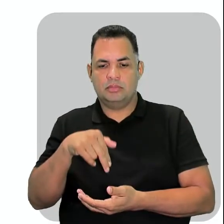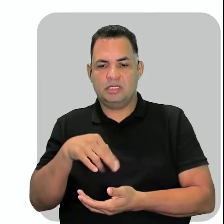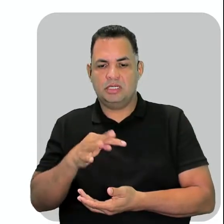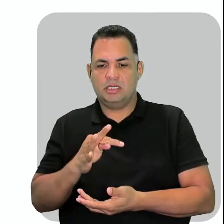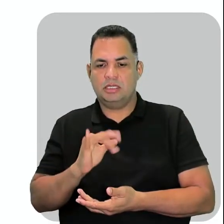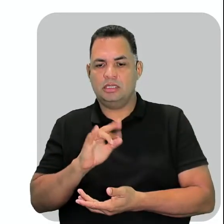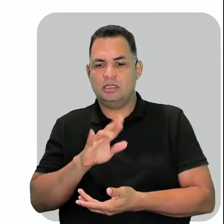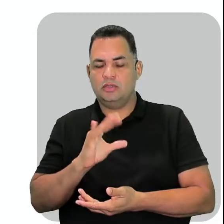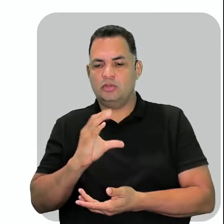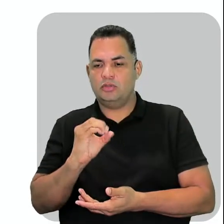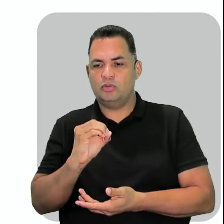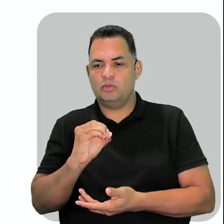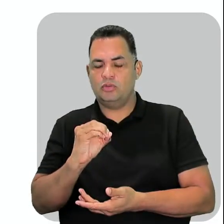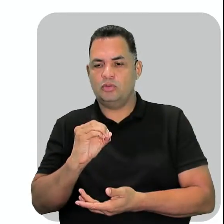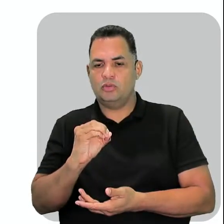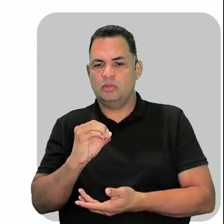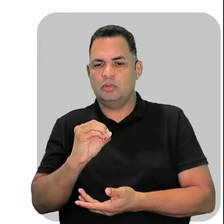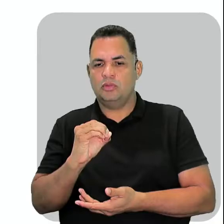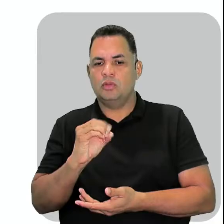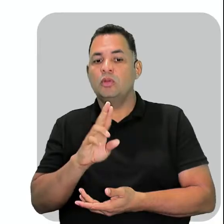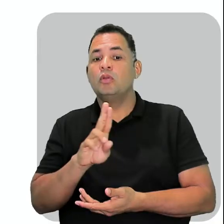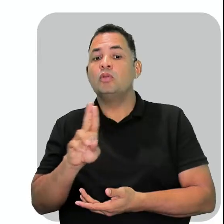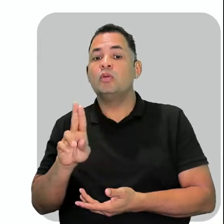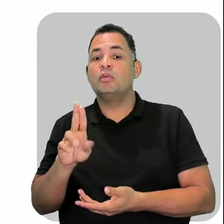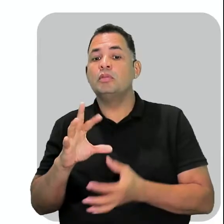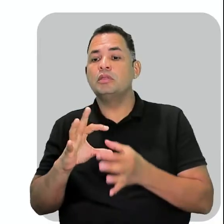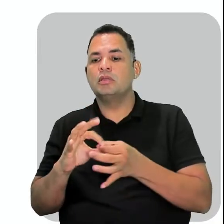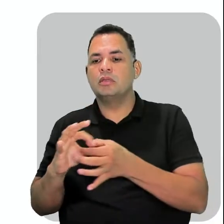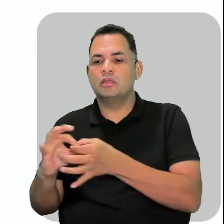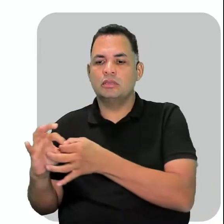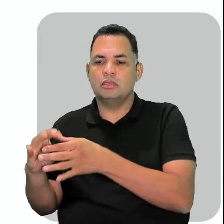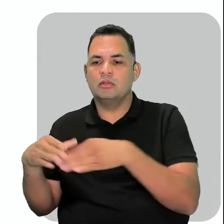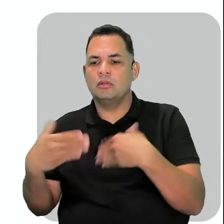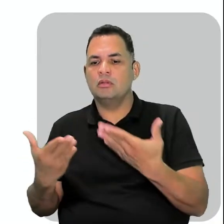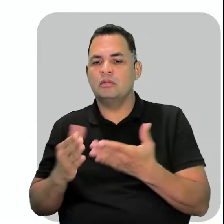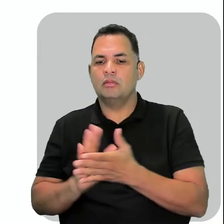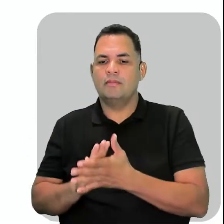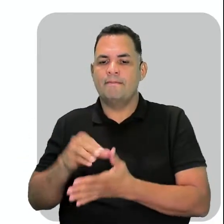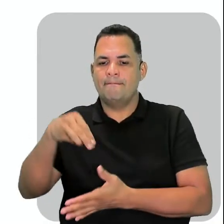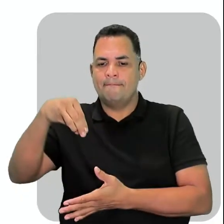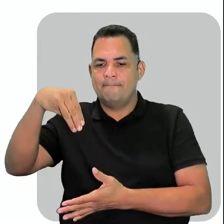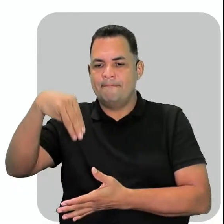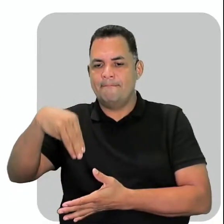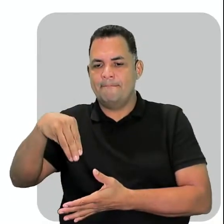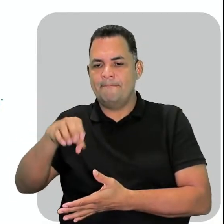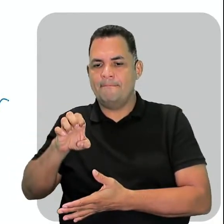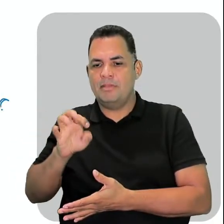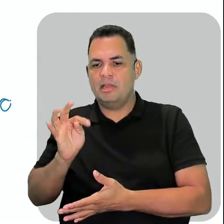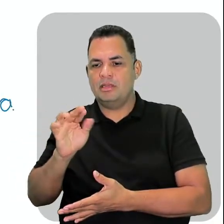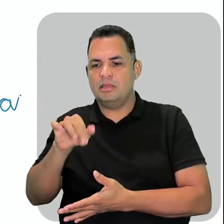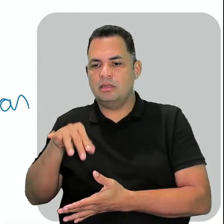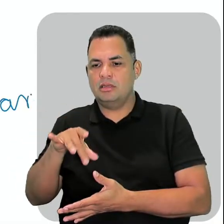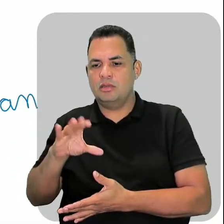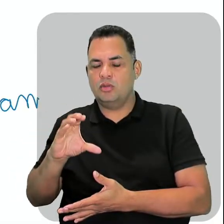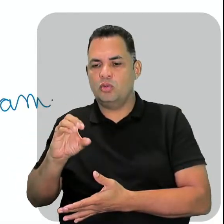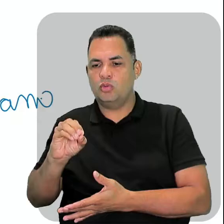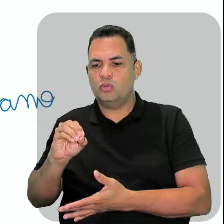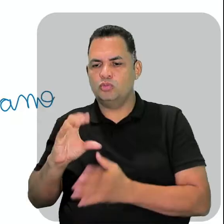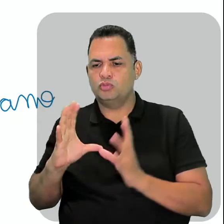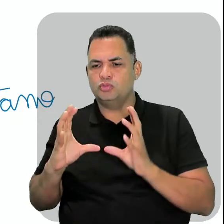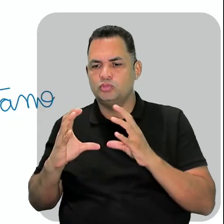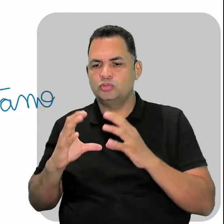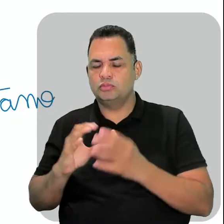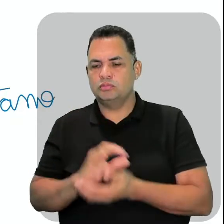Nitro. Qual vai ser o nome dessa cadeia aqui? Metano. Então, nitro, metano,